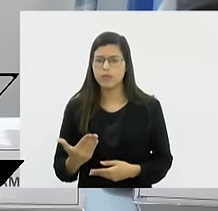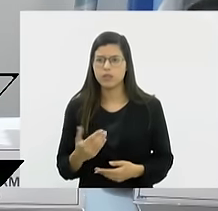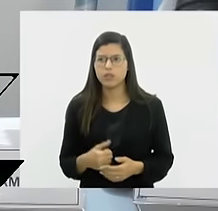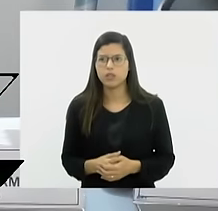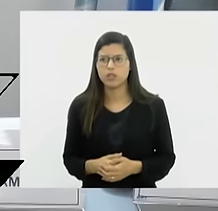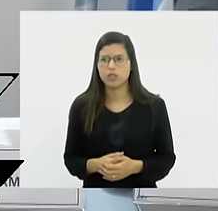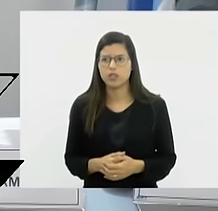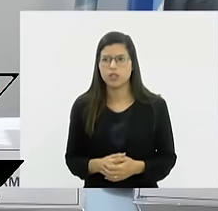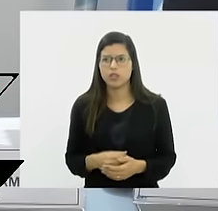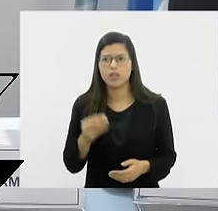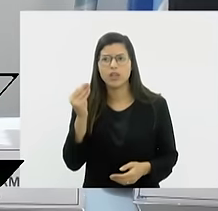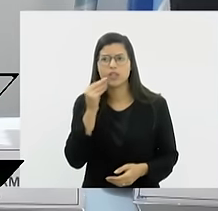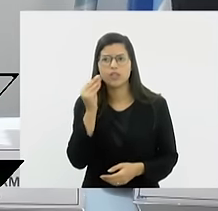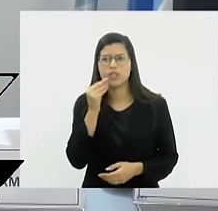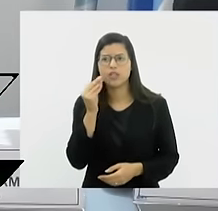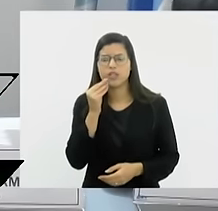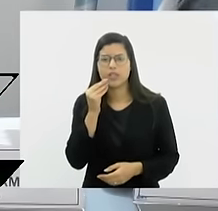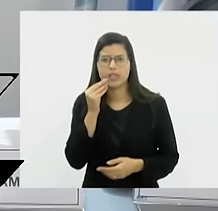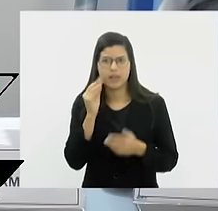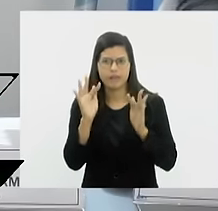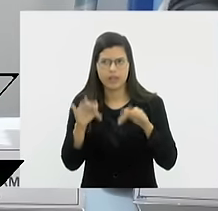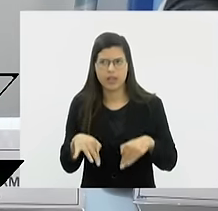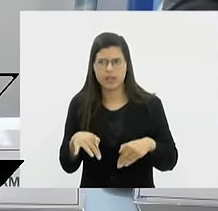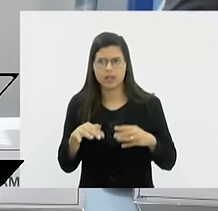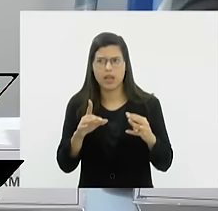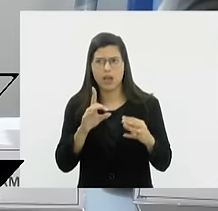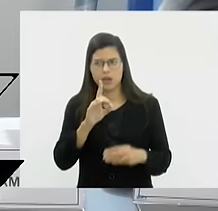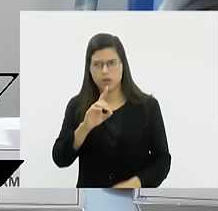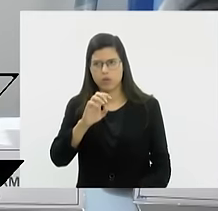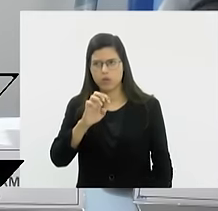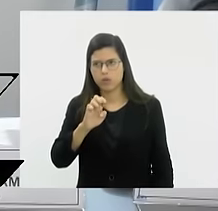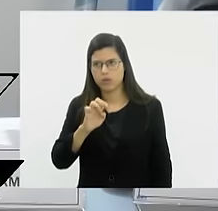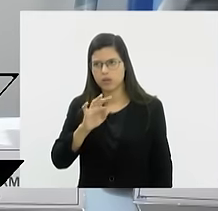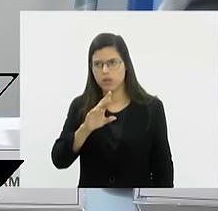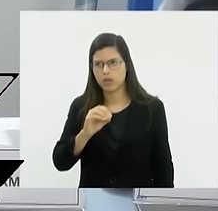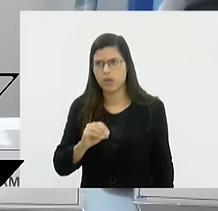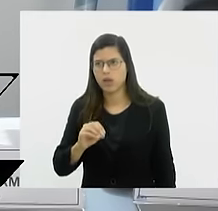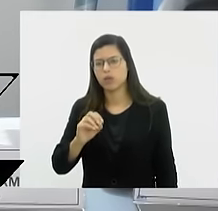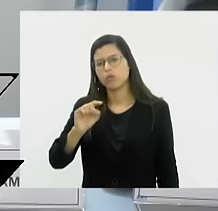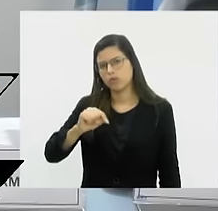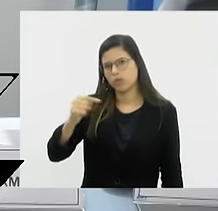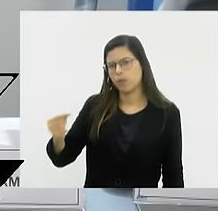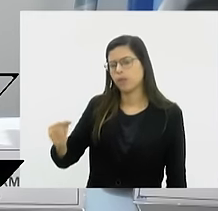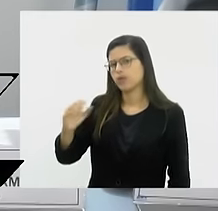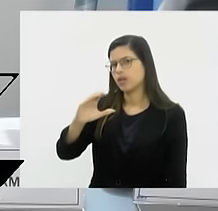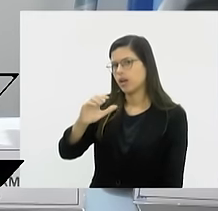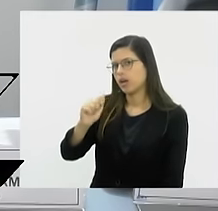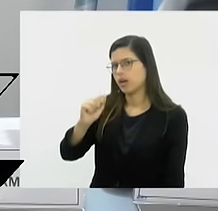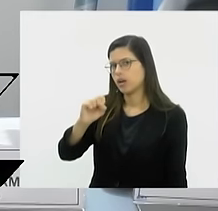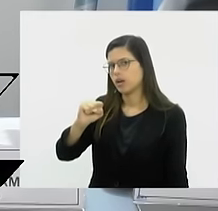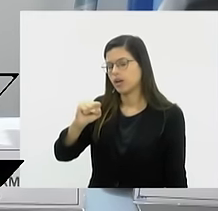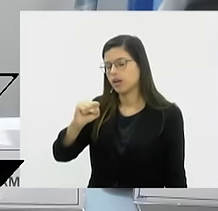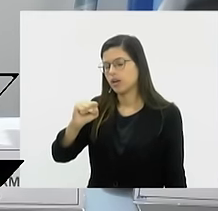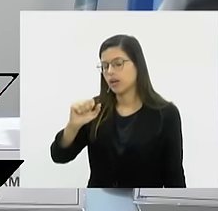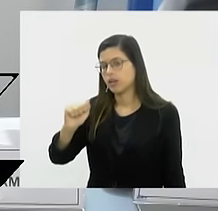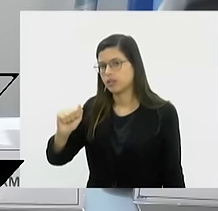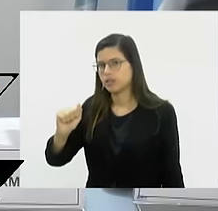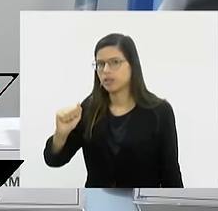para a gente tentar esgotar aqui com o Detro. E aí eu vou passar, obviamente, a palavra à Casa Civil. E agradeço, secretário. Eu tenho